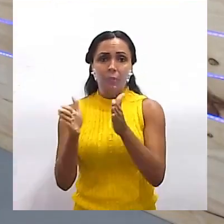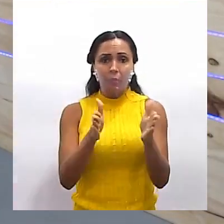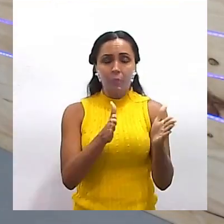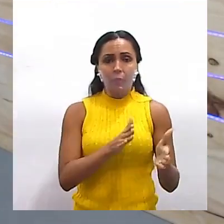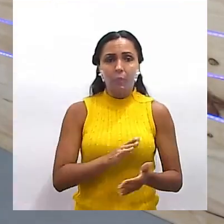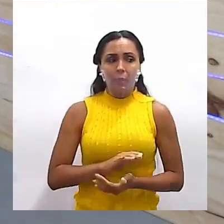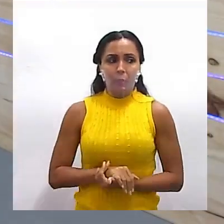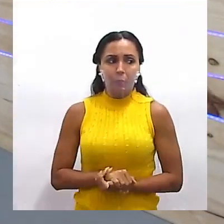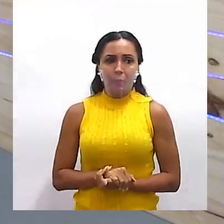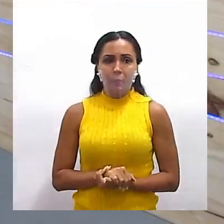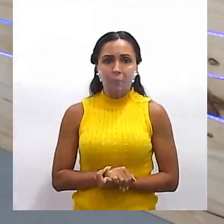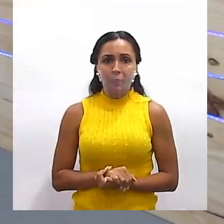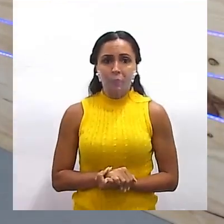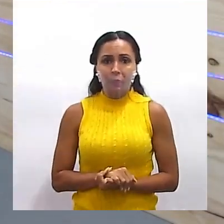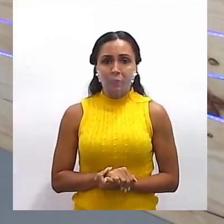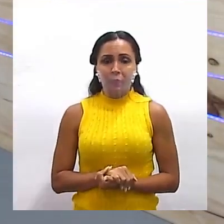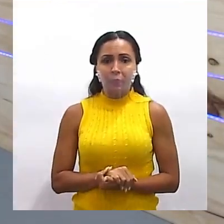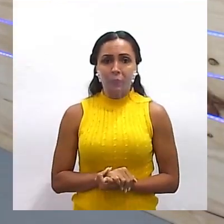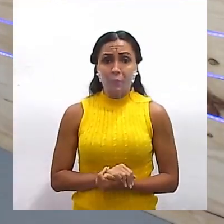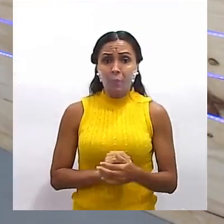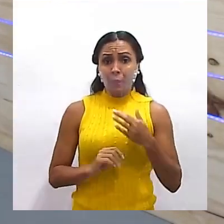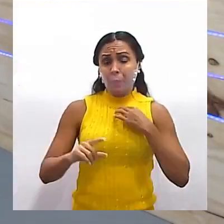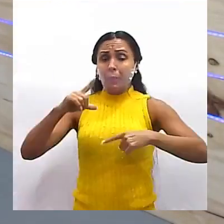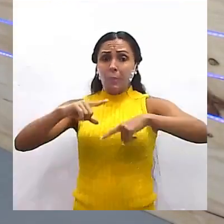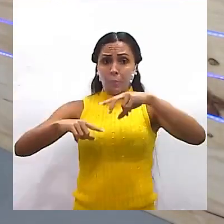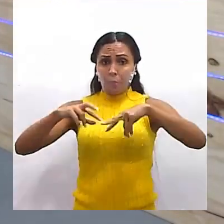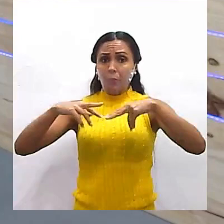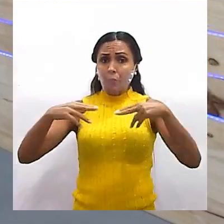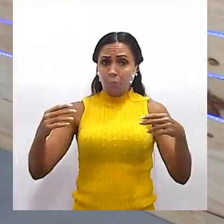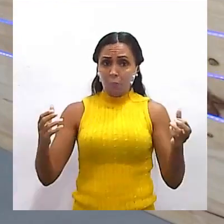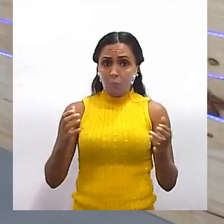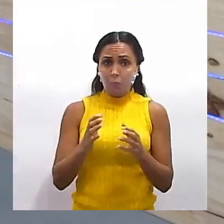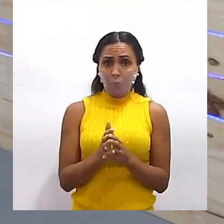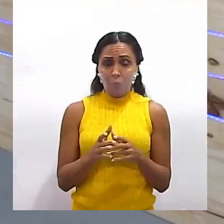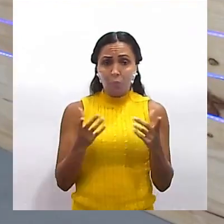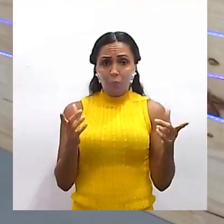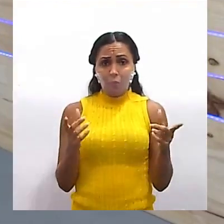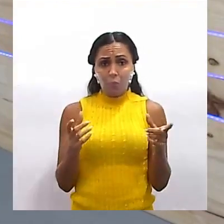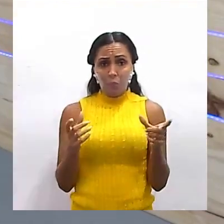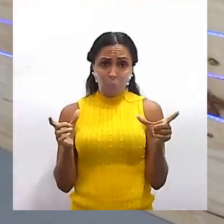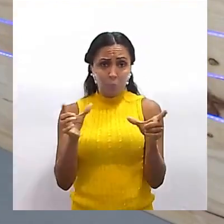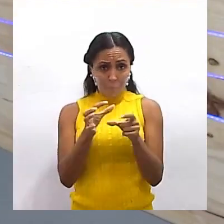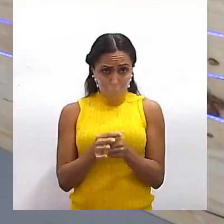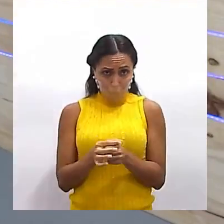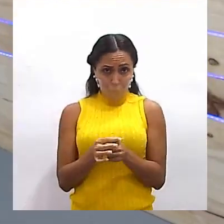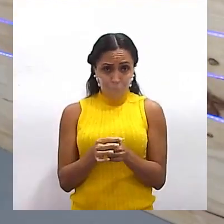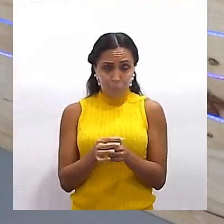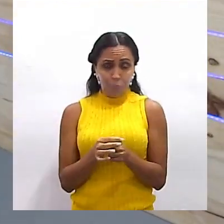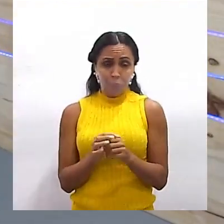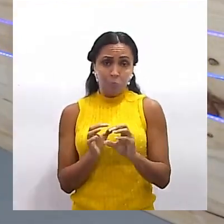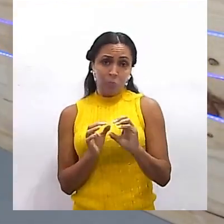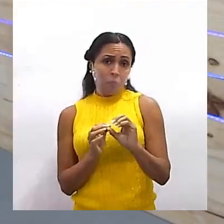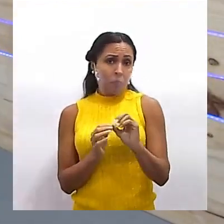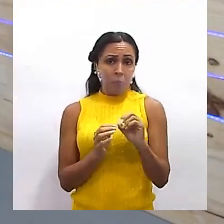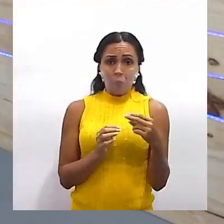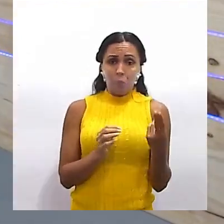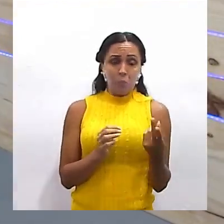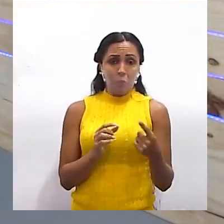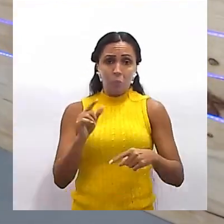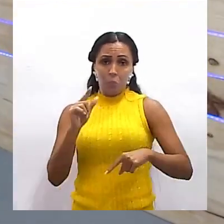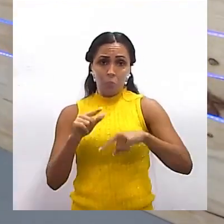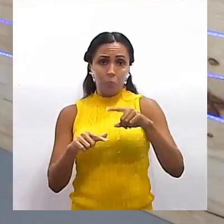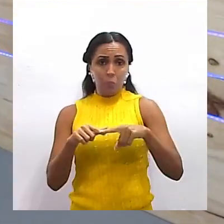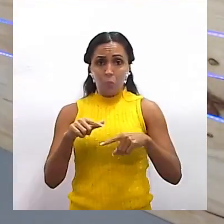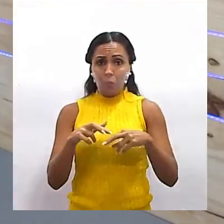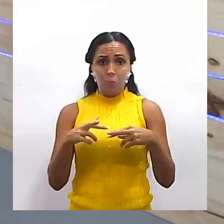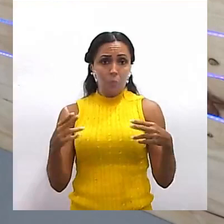do porta-pallet. Se meu produto for de pequeno porte, entendeu? Se for um produto pequeno, que não ocupa tanto